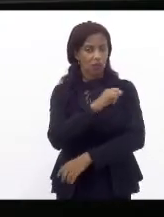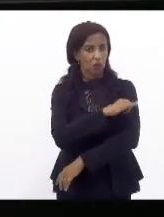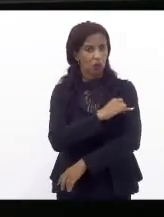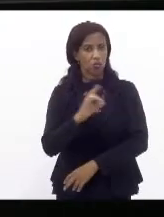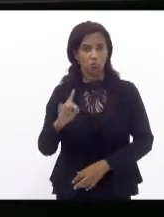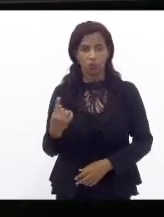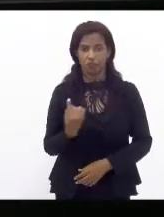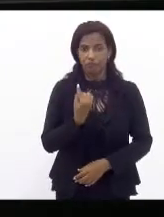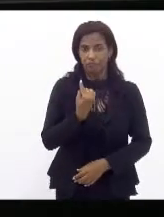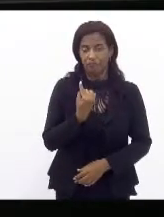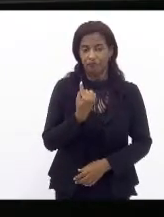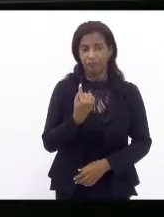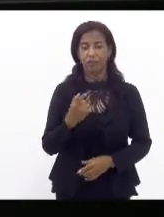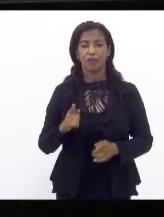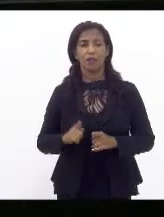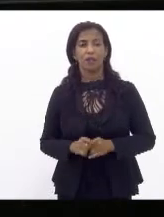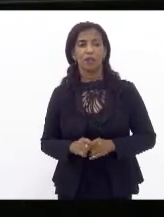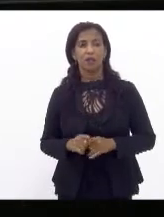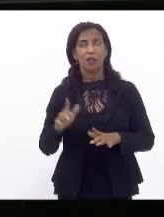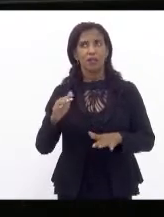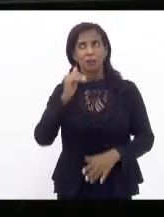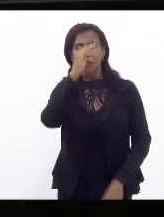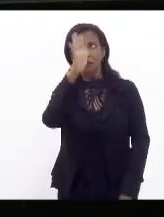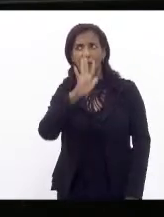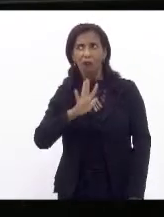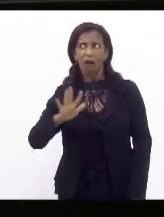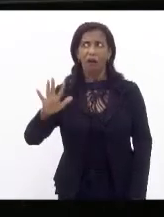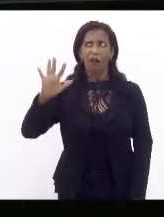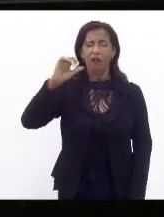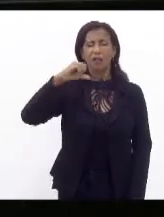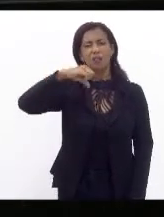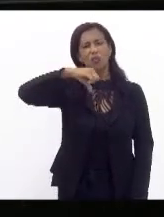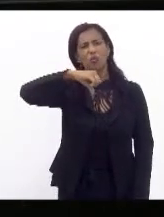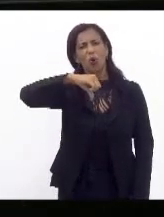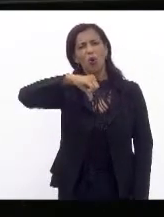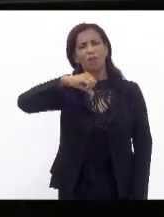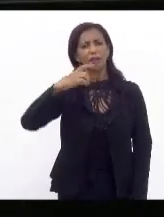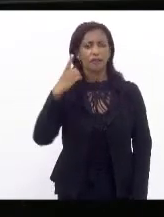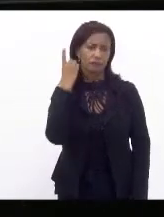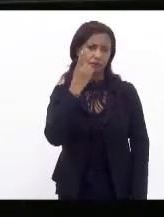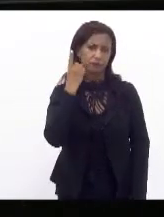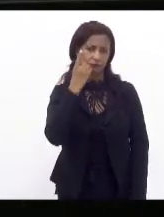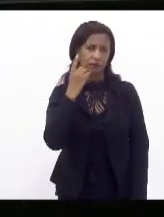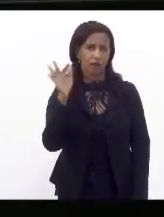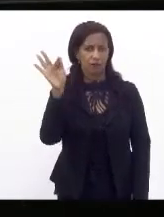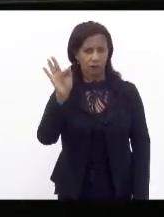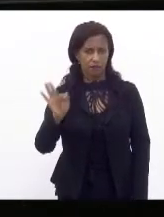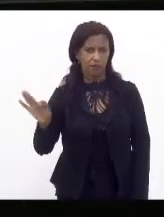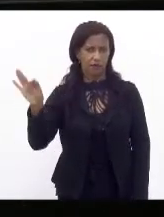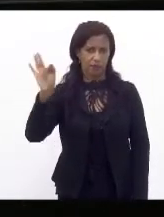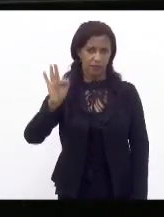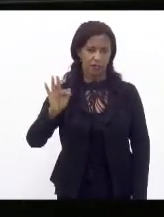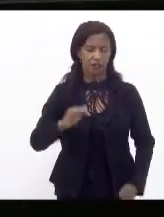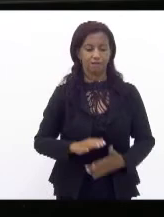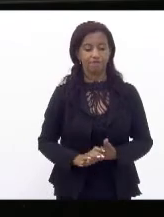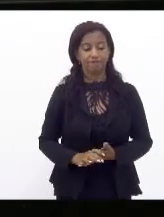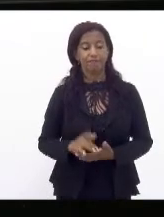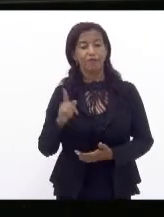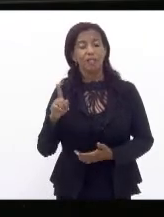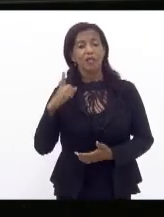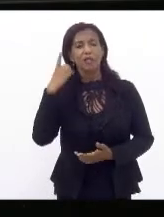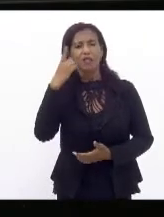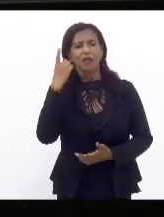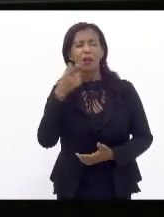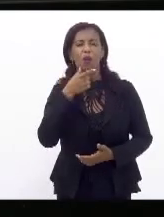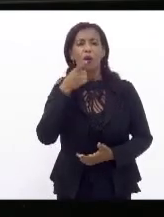uma bancada pequena a nível nacional. São 9 deputados federais. Mas esses deputados